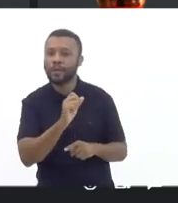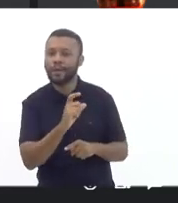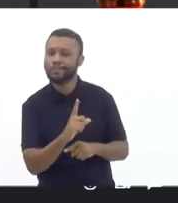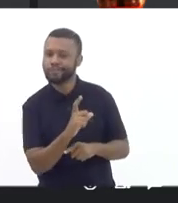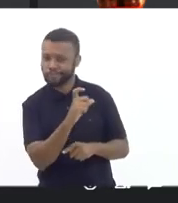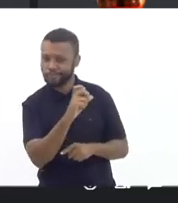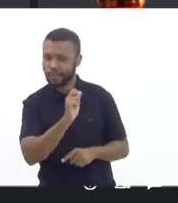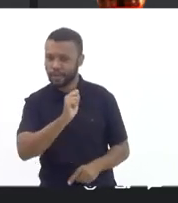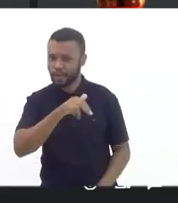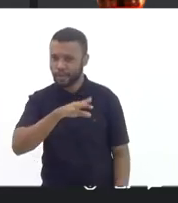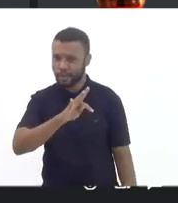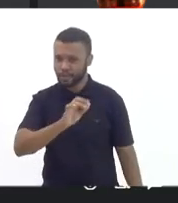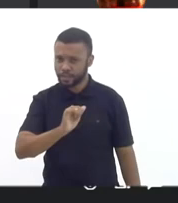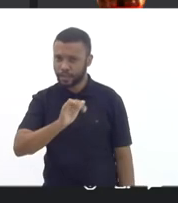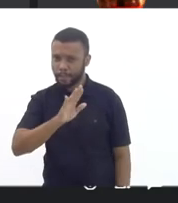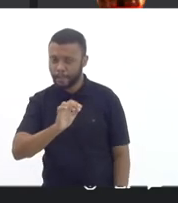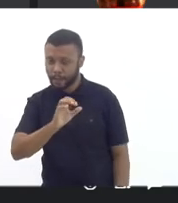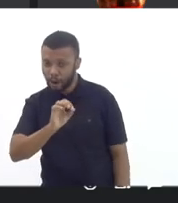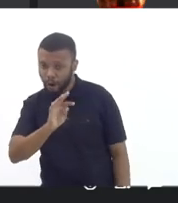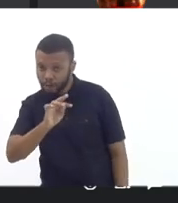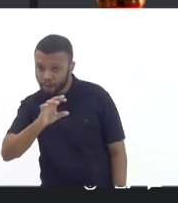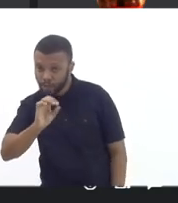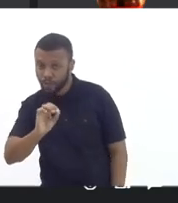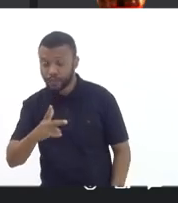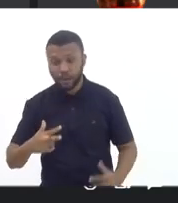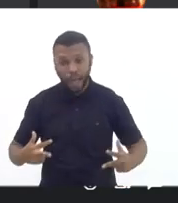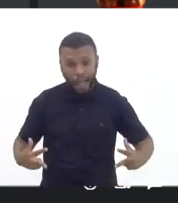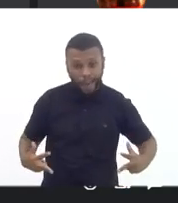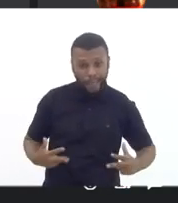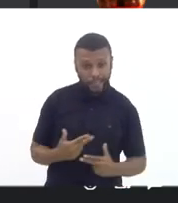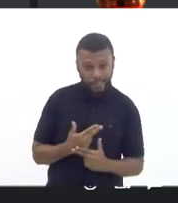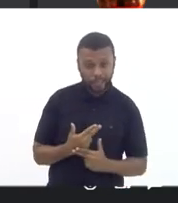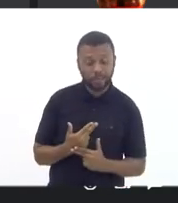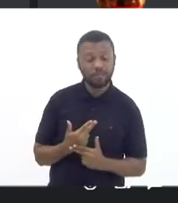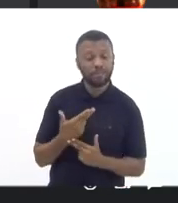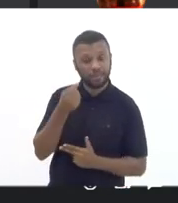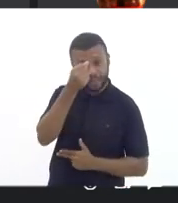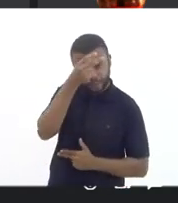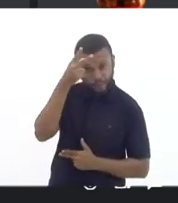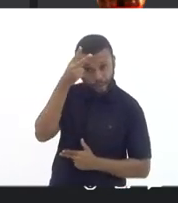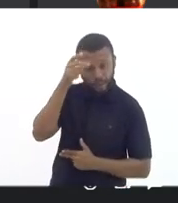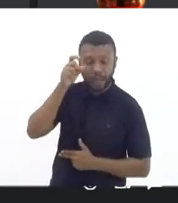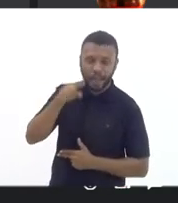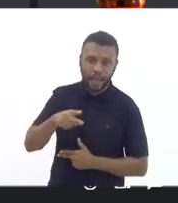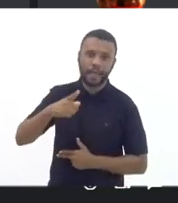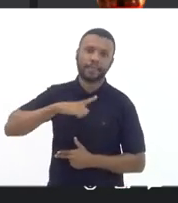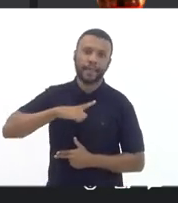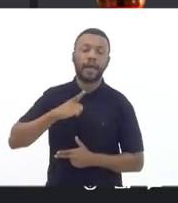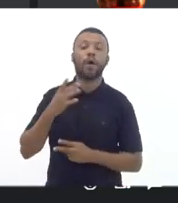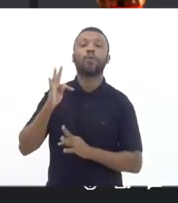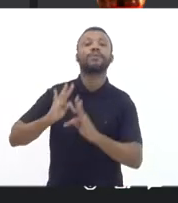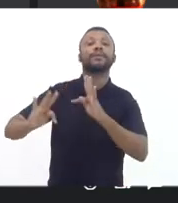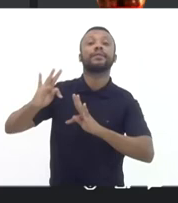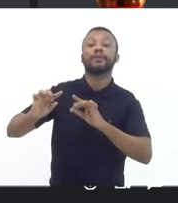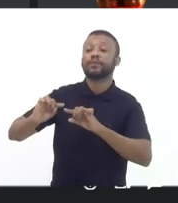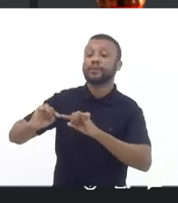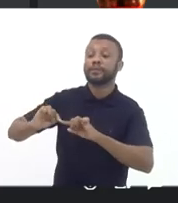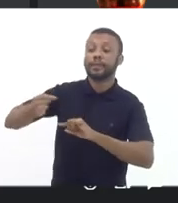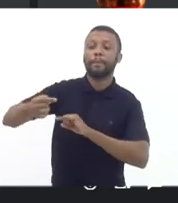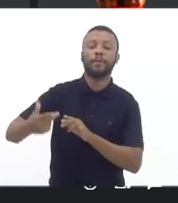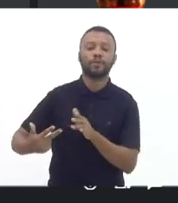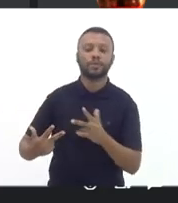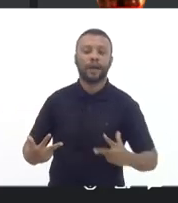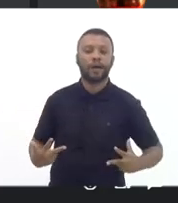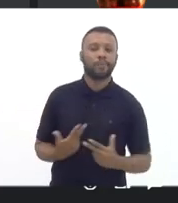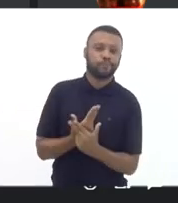prefeitura, elas são... o tipo de castração que é feito é para fazer pós-operatório depois. A gente precisa de